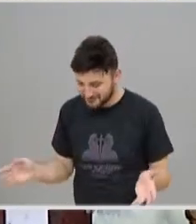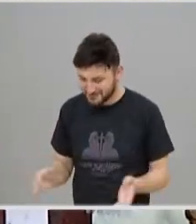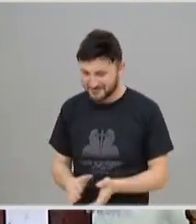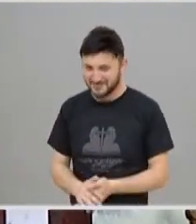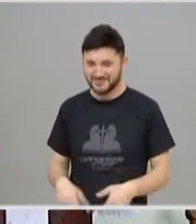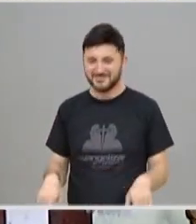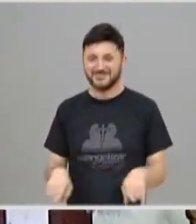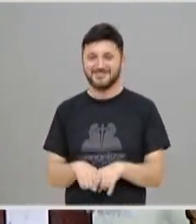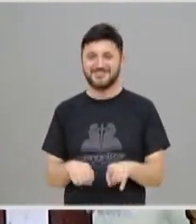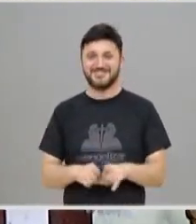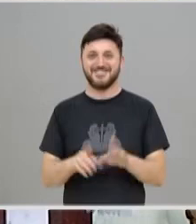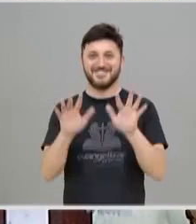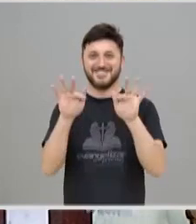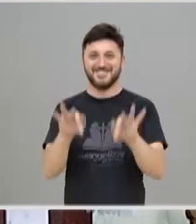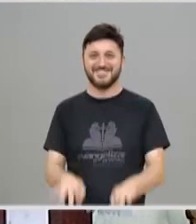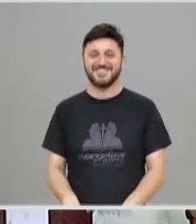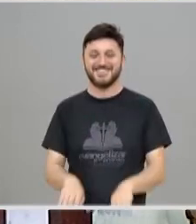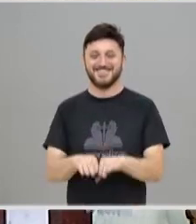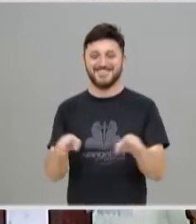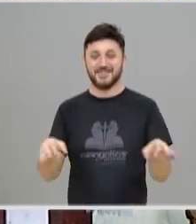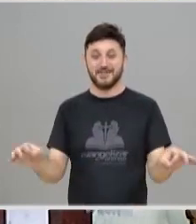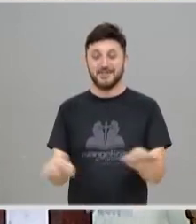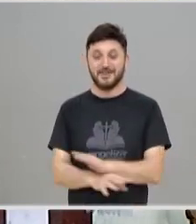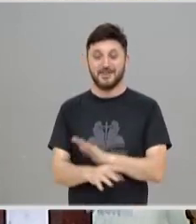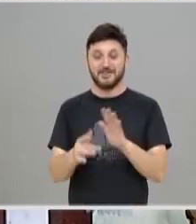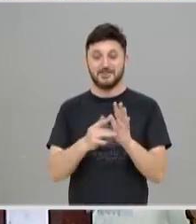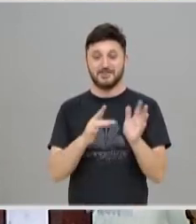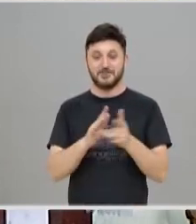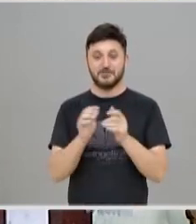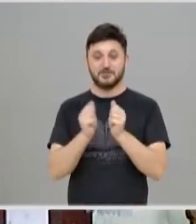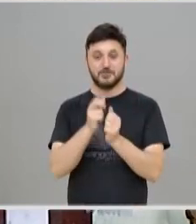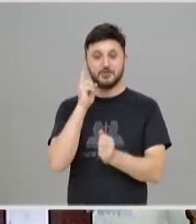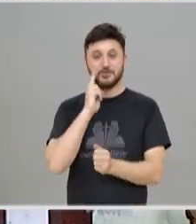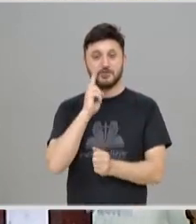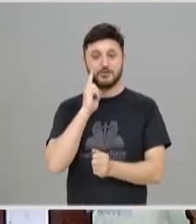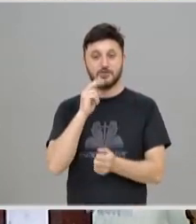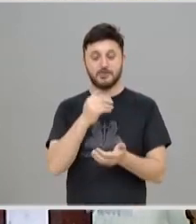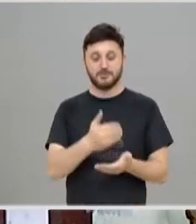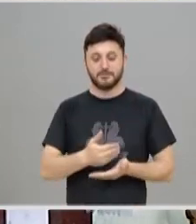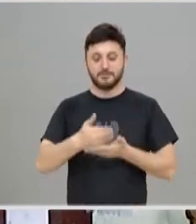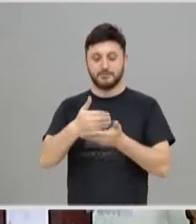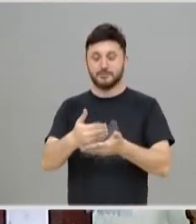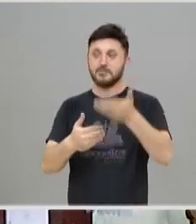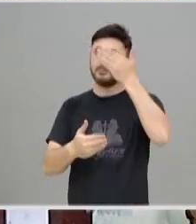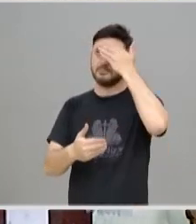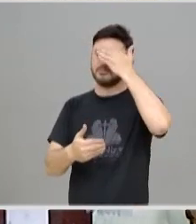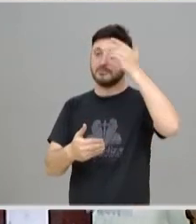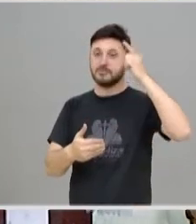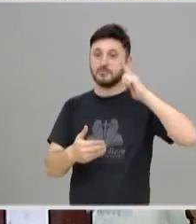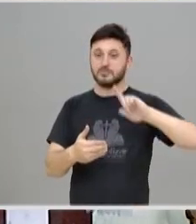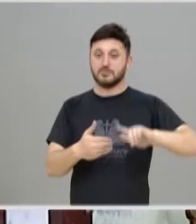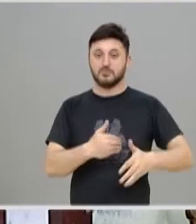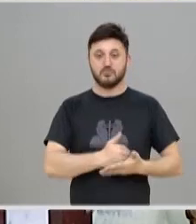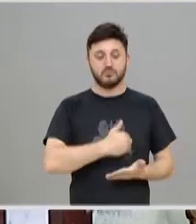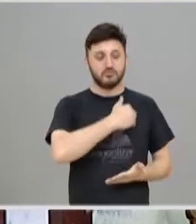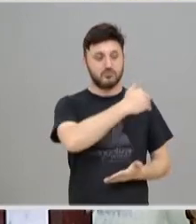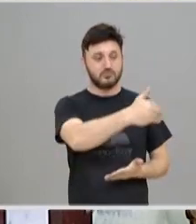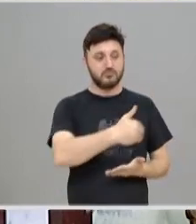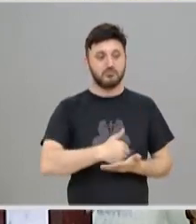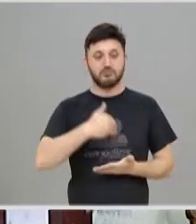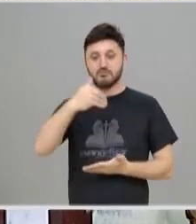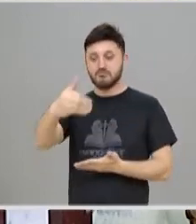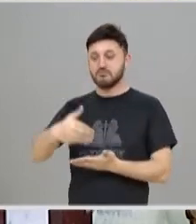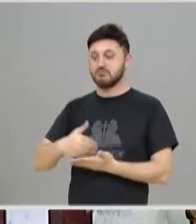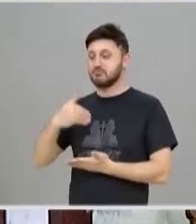Do mesmo modo, ao fim da ceia, ele tomou o cálice em suas mãos, deu graças novamente e o deu a